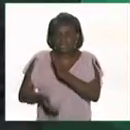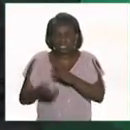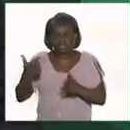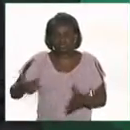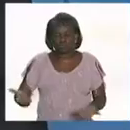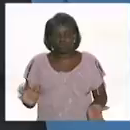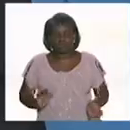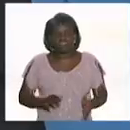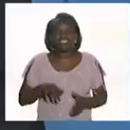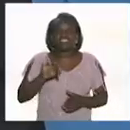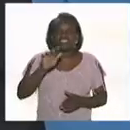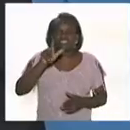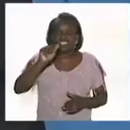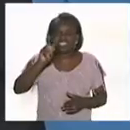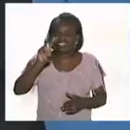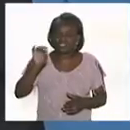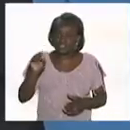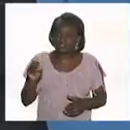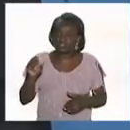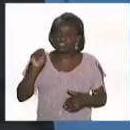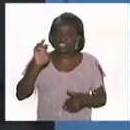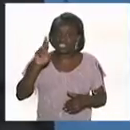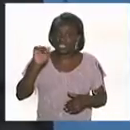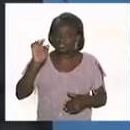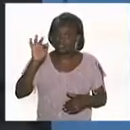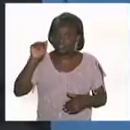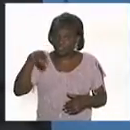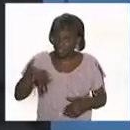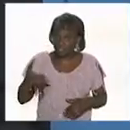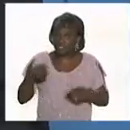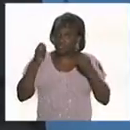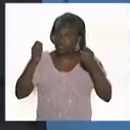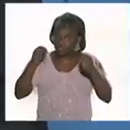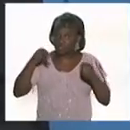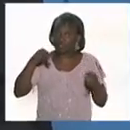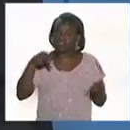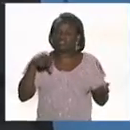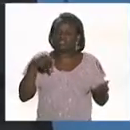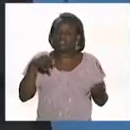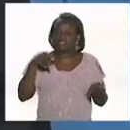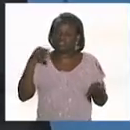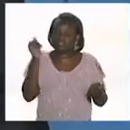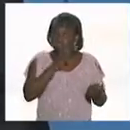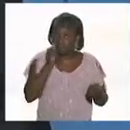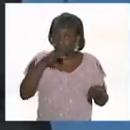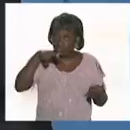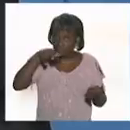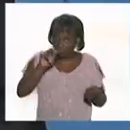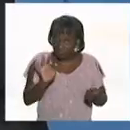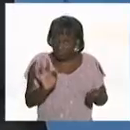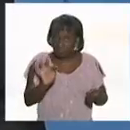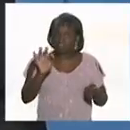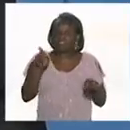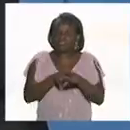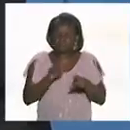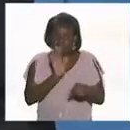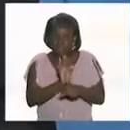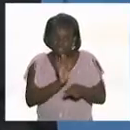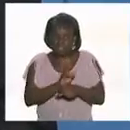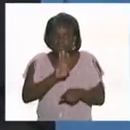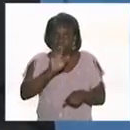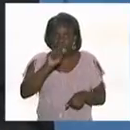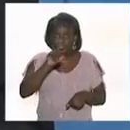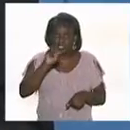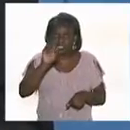na segunda divisão. Deputado Flávio Serafini, um grande torcedor do Friburguense e defensor, deputado Wanderson